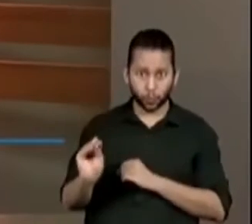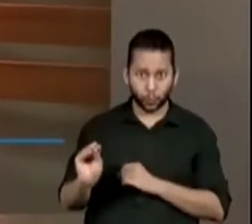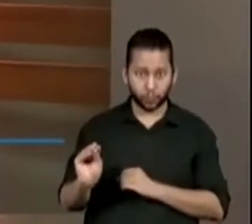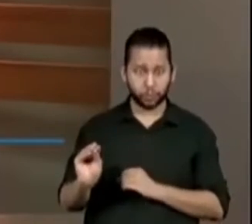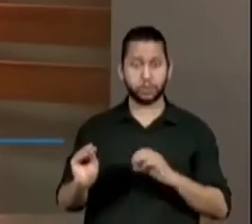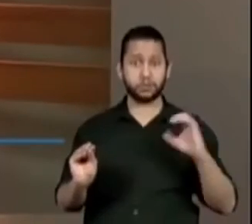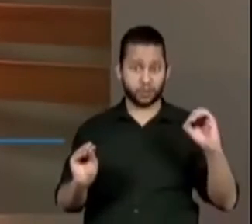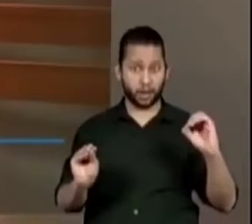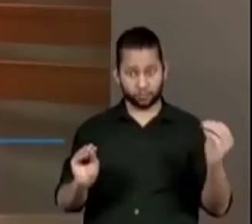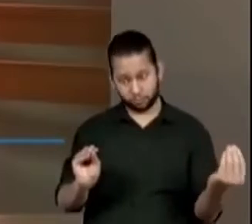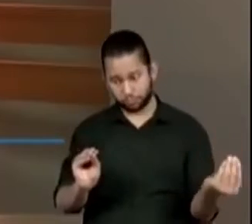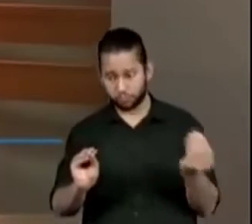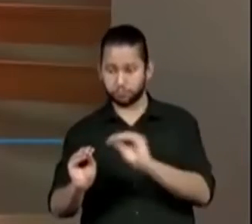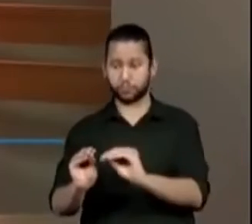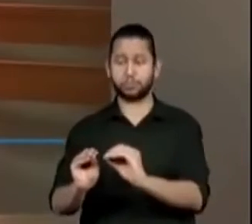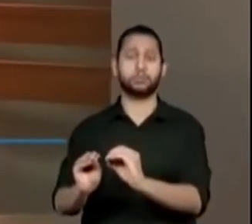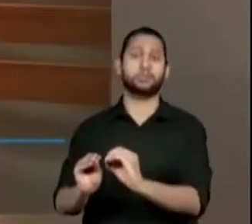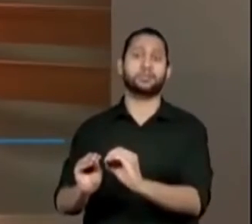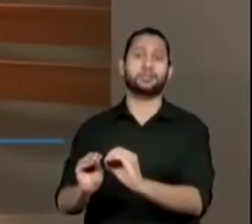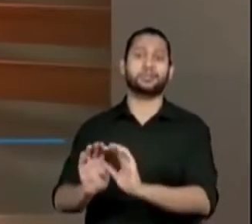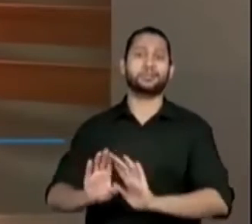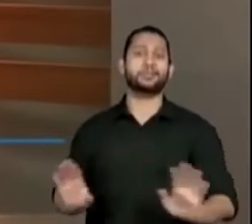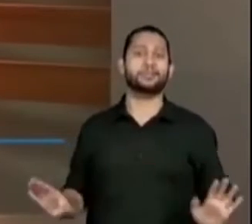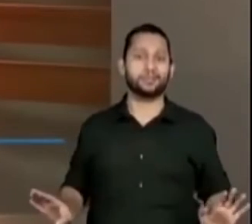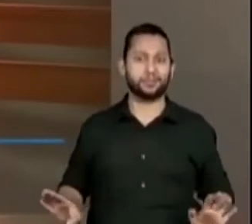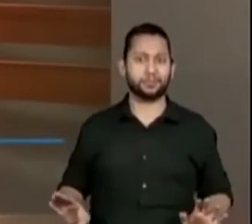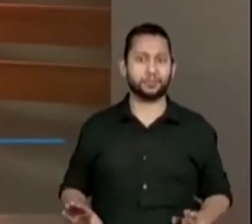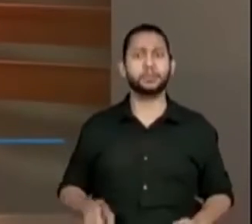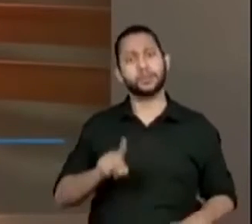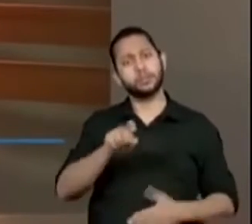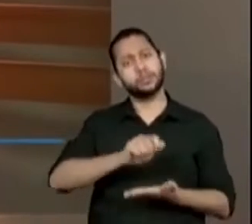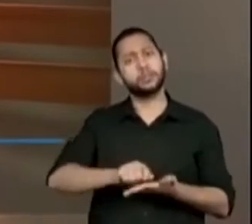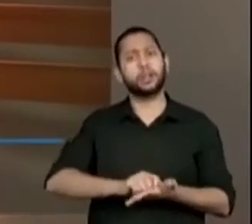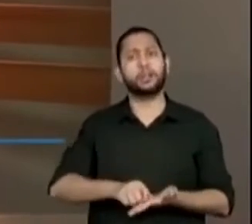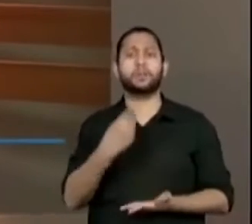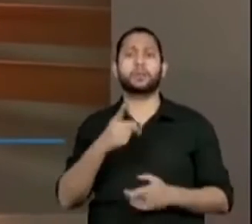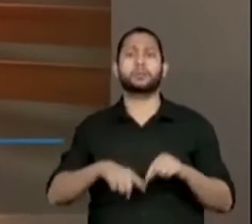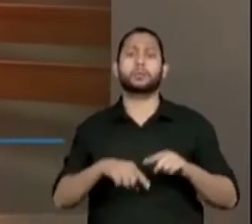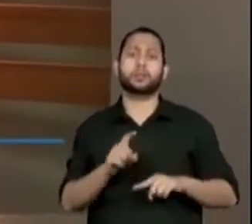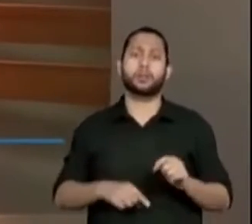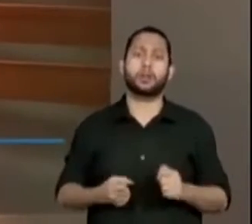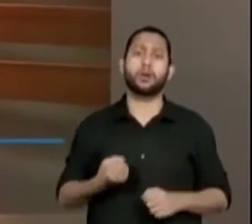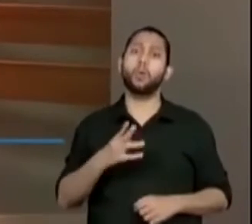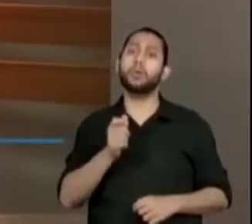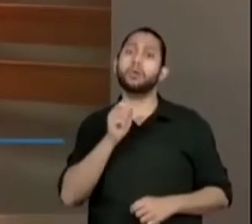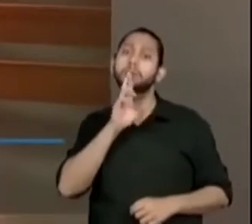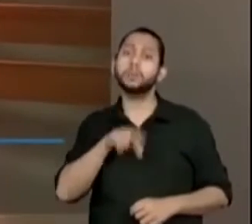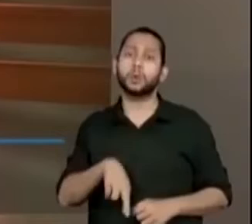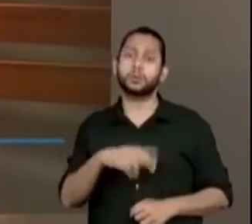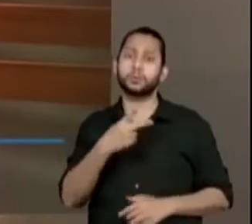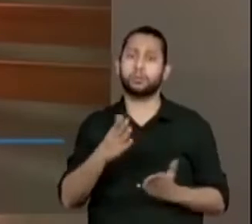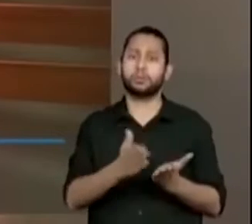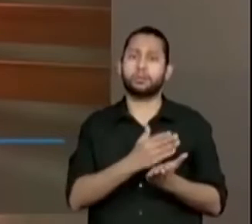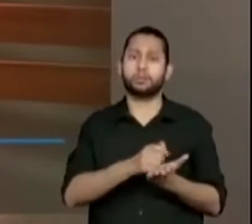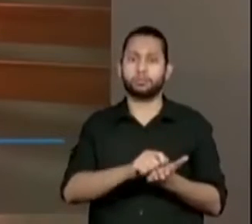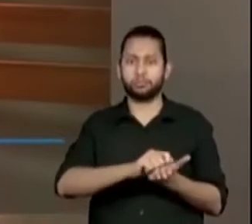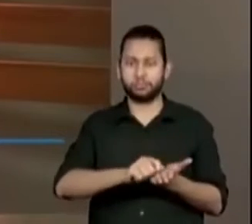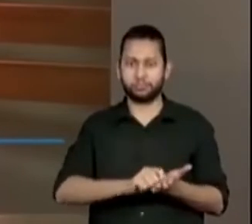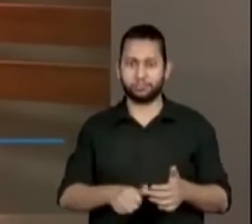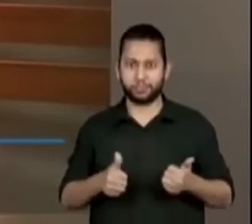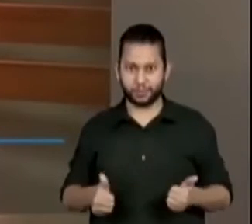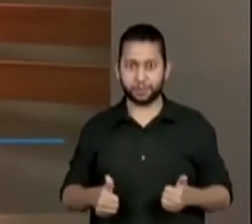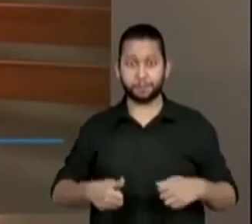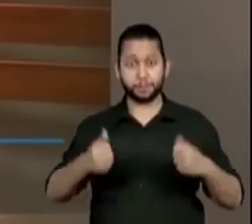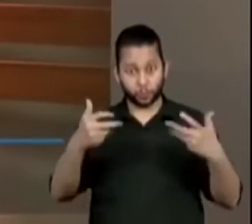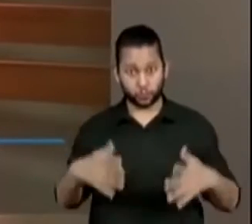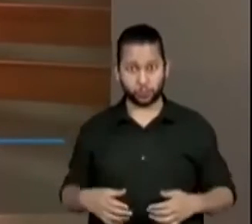multiplicado e acrescentei o 0. É só preencher o seu material dessa maneira ou colocar a resposta lá no caderno, tá? Vou repetir